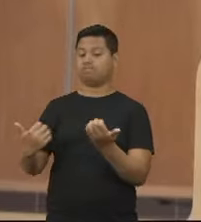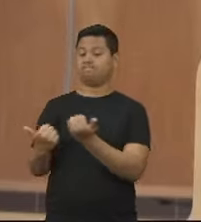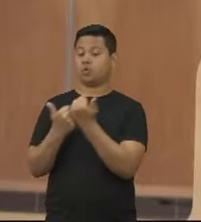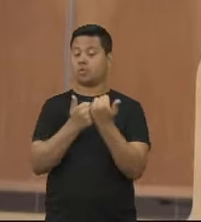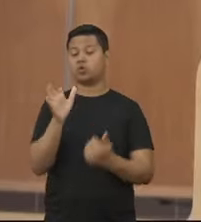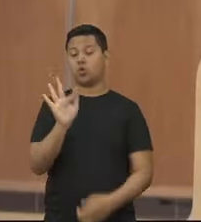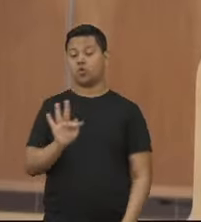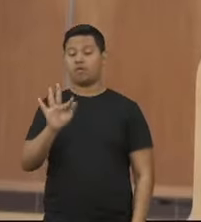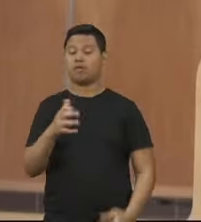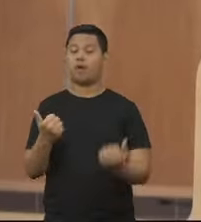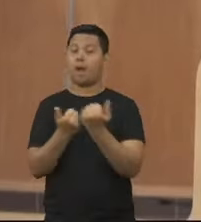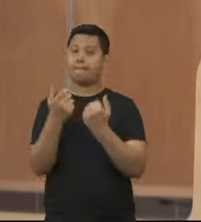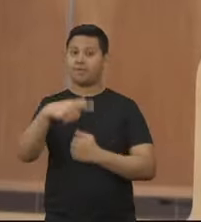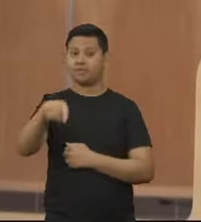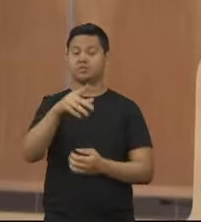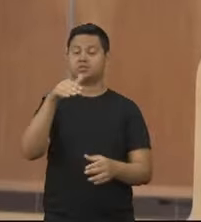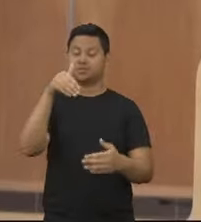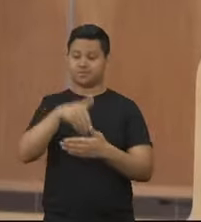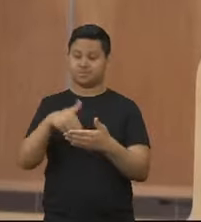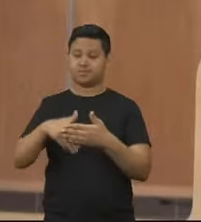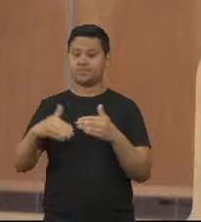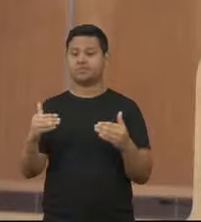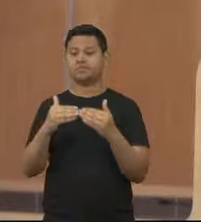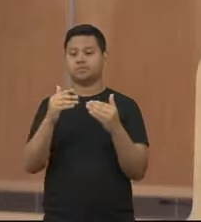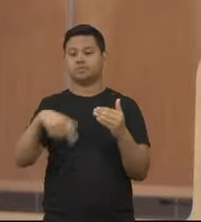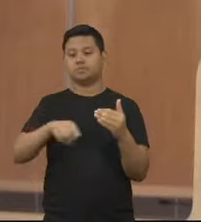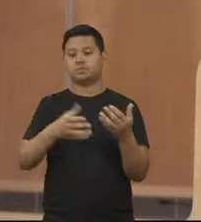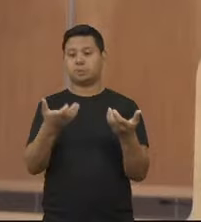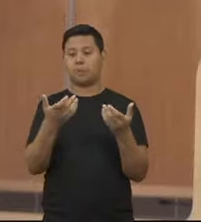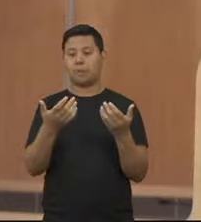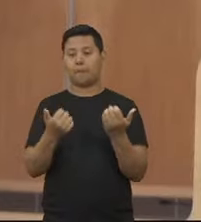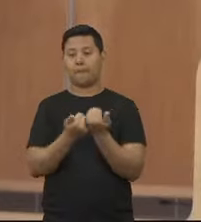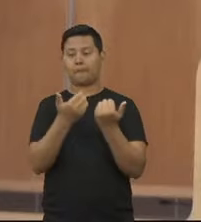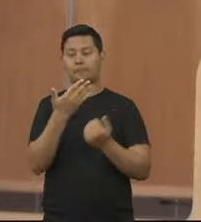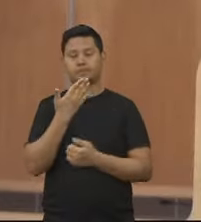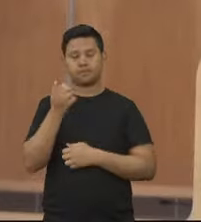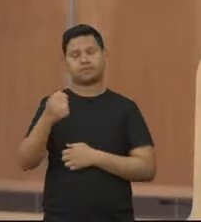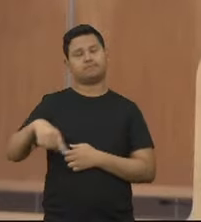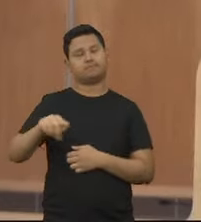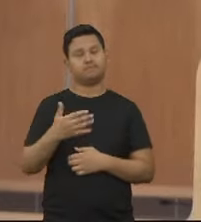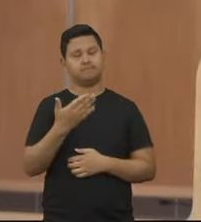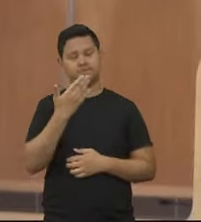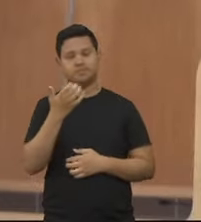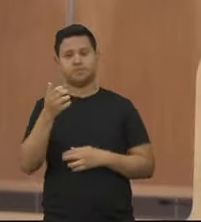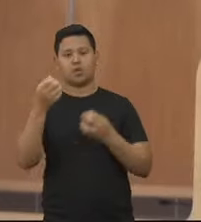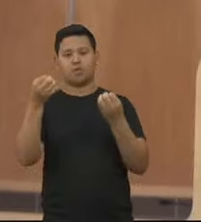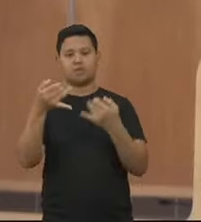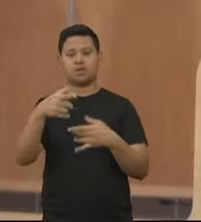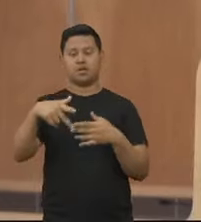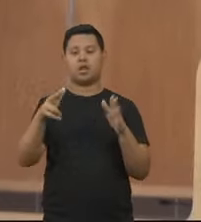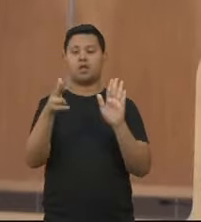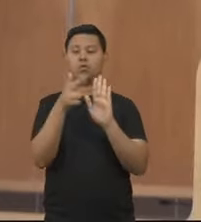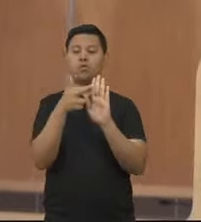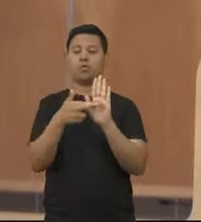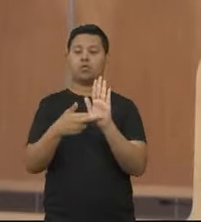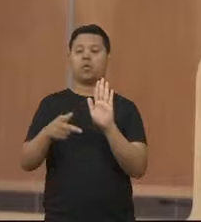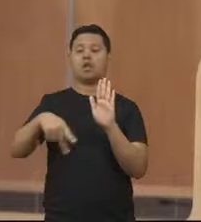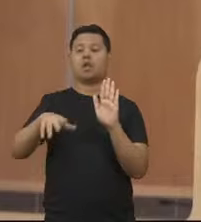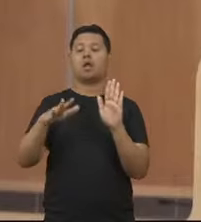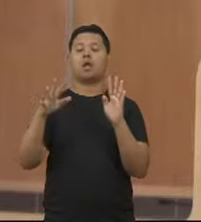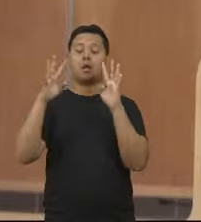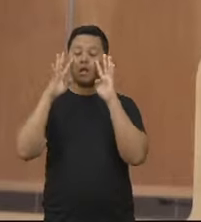Então, conto com o apoio de vocês, com esse voto favorável, e a gente quer aqui somar força com vocês. Como eu falei, regulamentar a